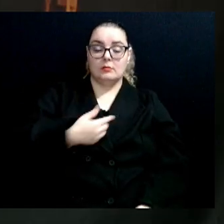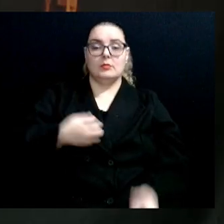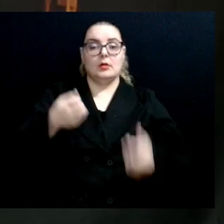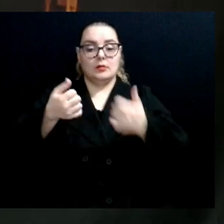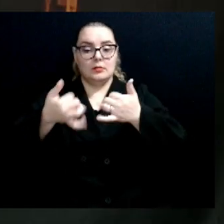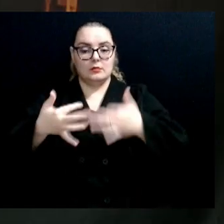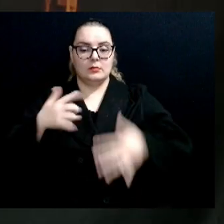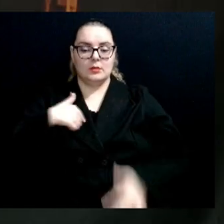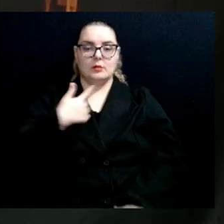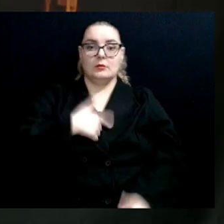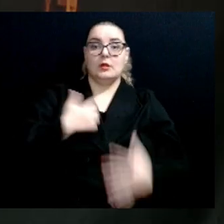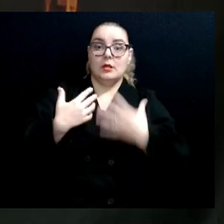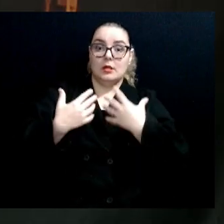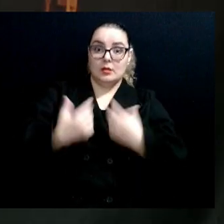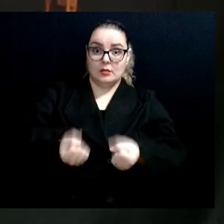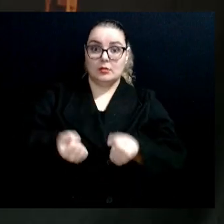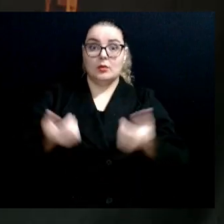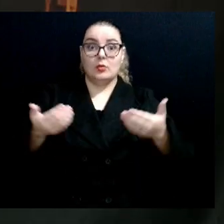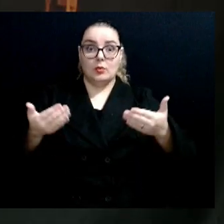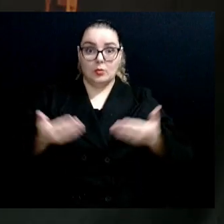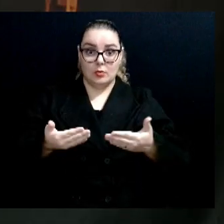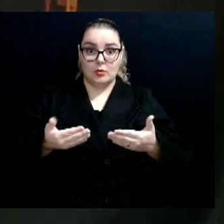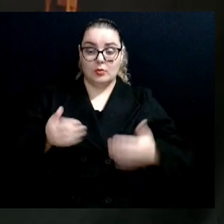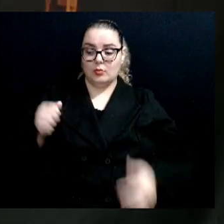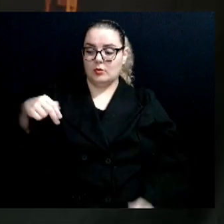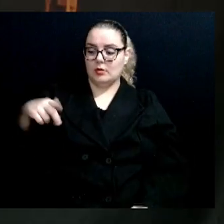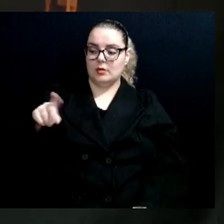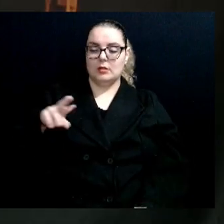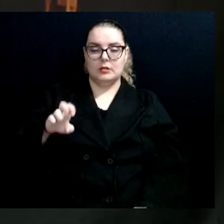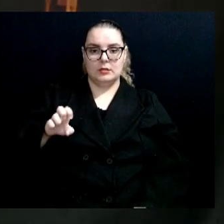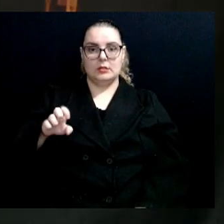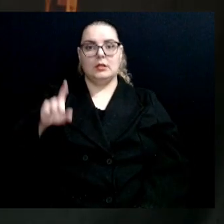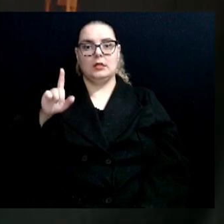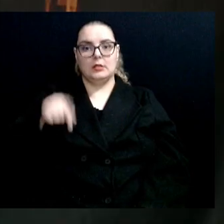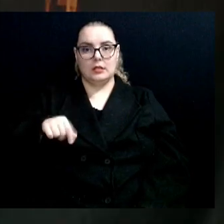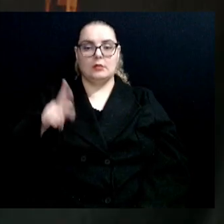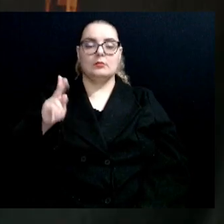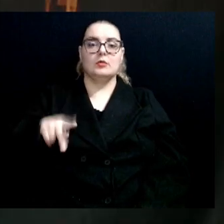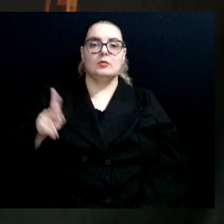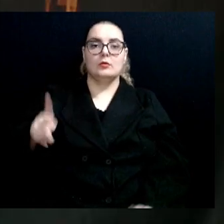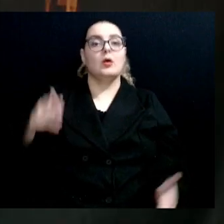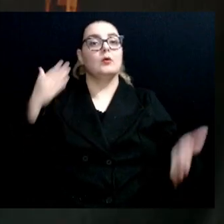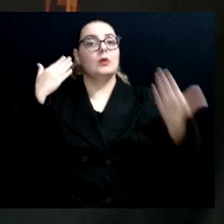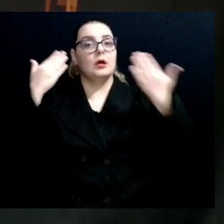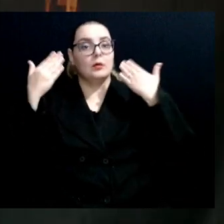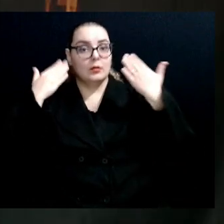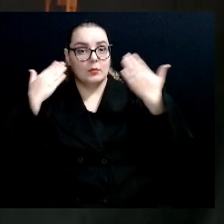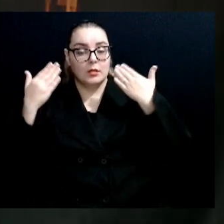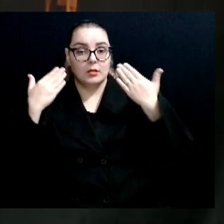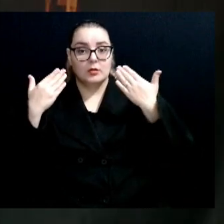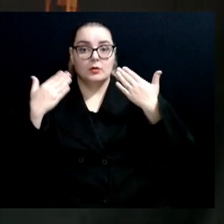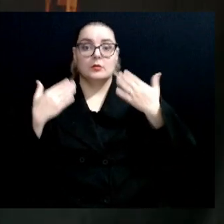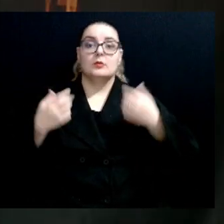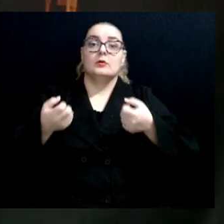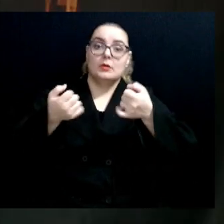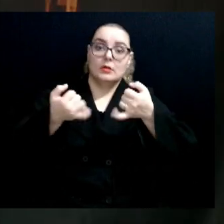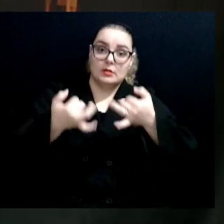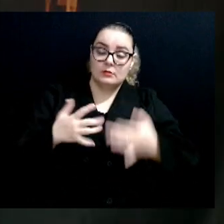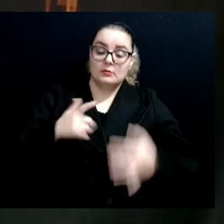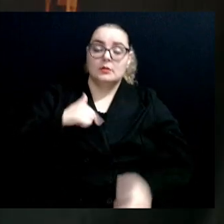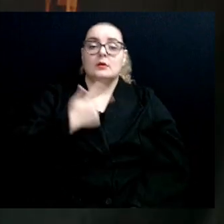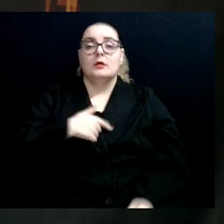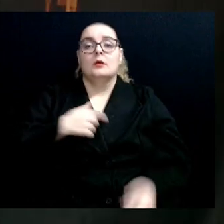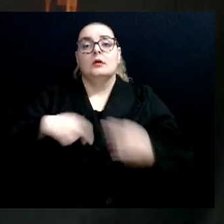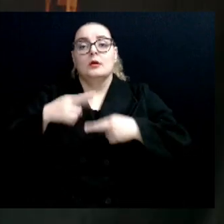recebe hoje o André Roberto Ribeiro Torres. Ele é professor, é psicólogo, vai nos orientar referente ao nosso tema